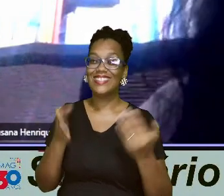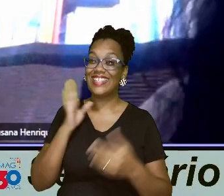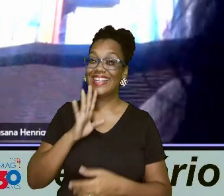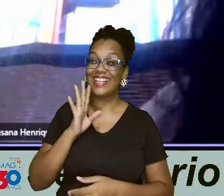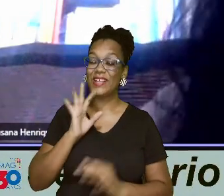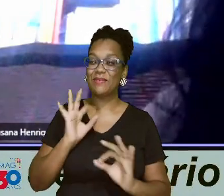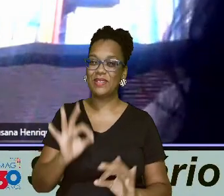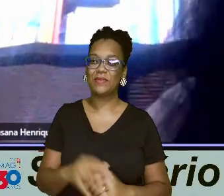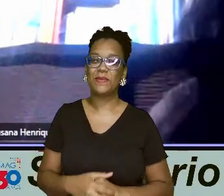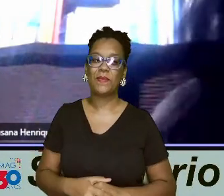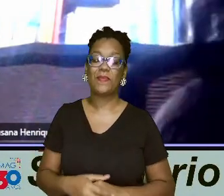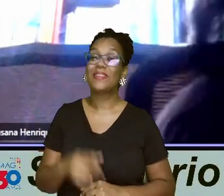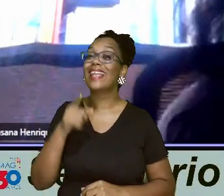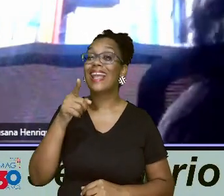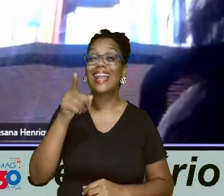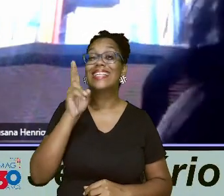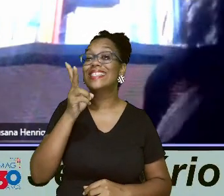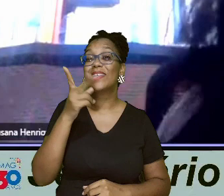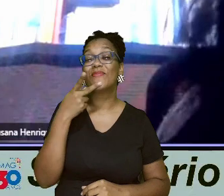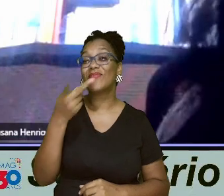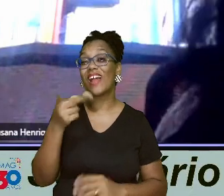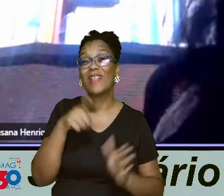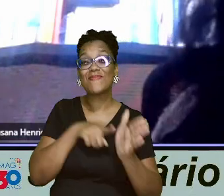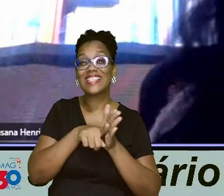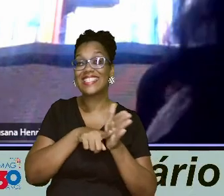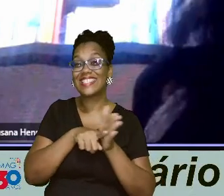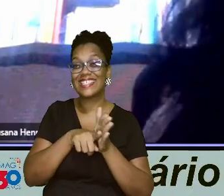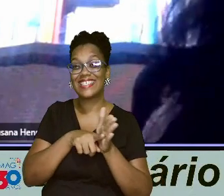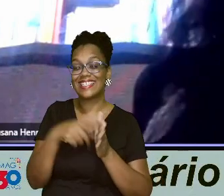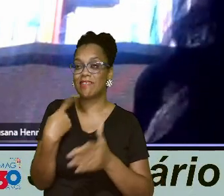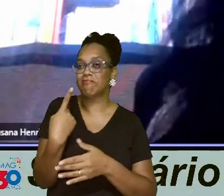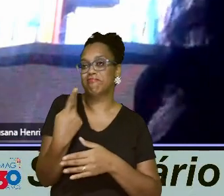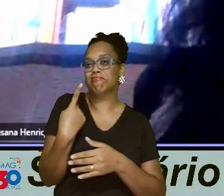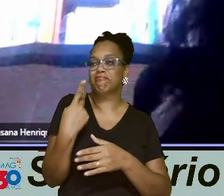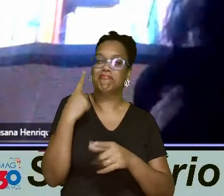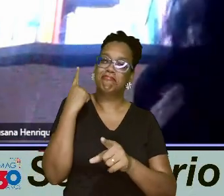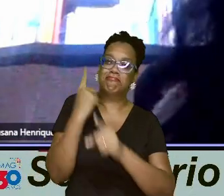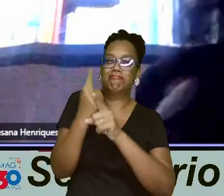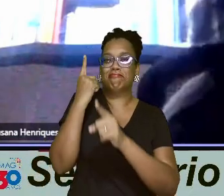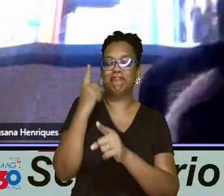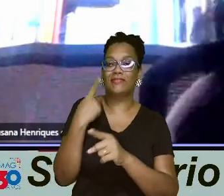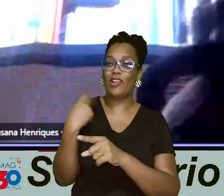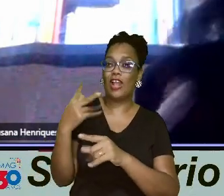mesmo. Ela sempre falava dessa pesquisa, nós nos encontrávamos e ela falava,